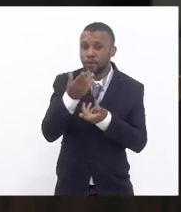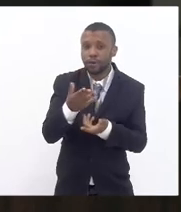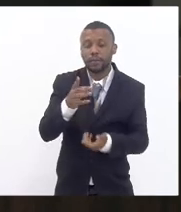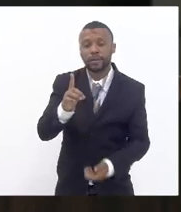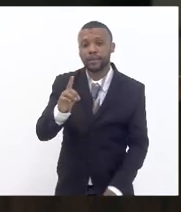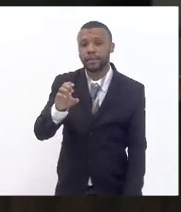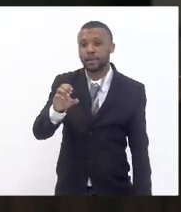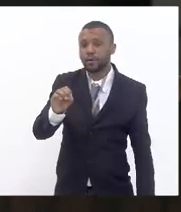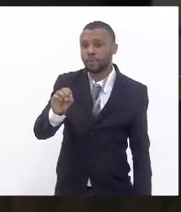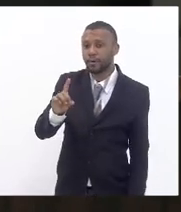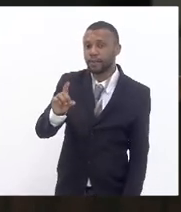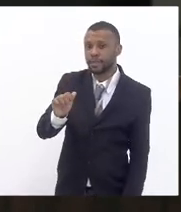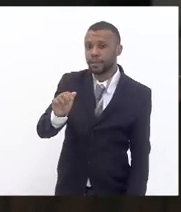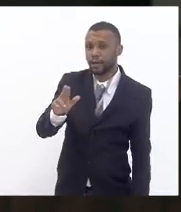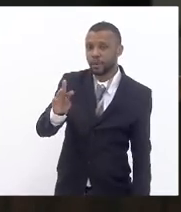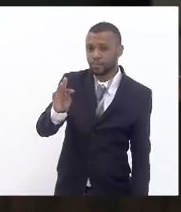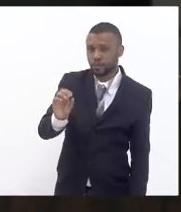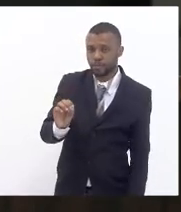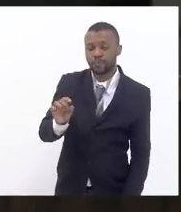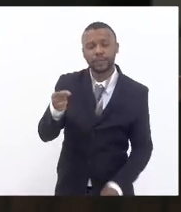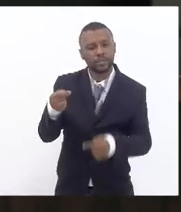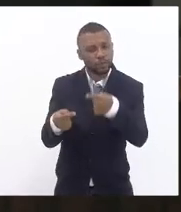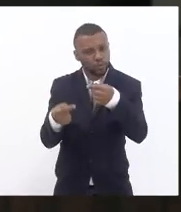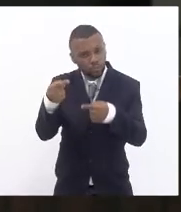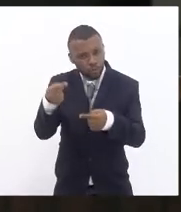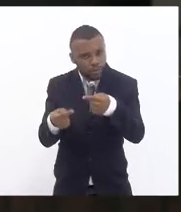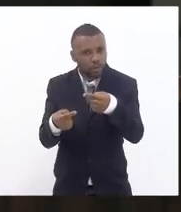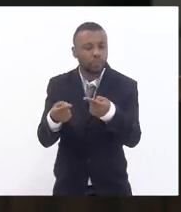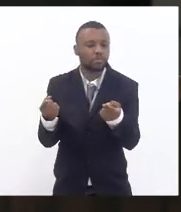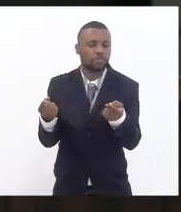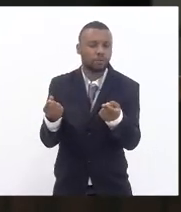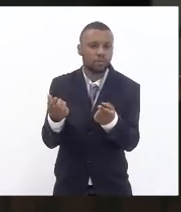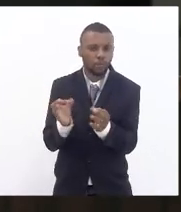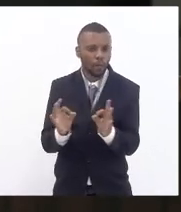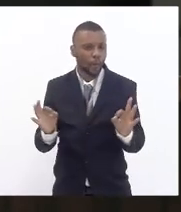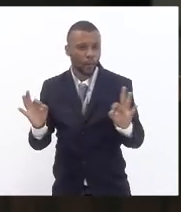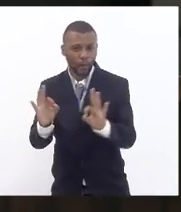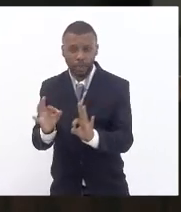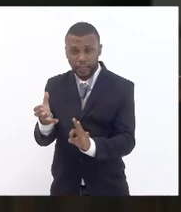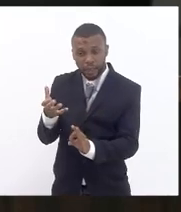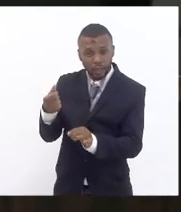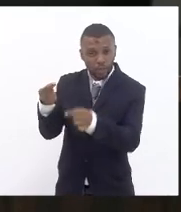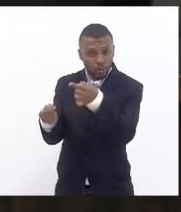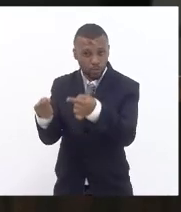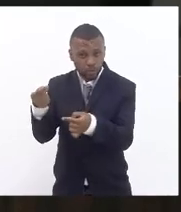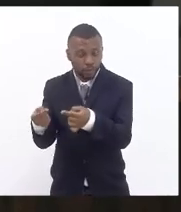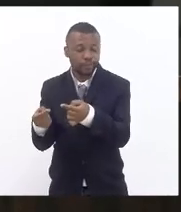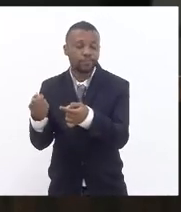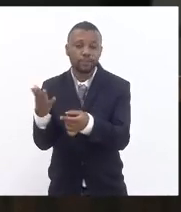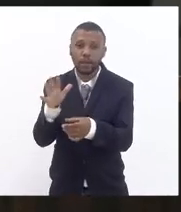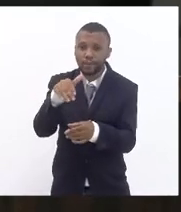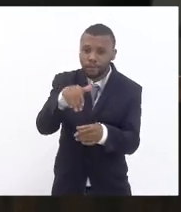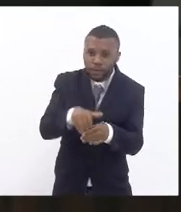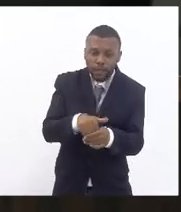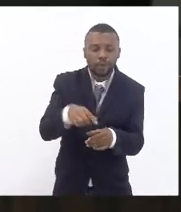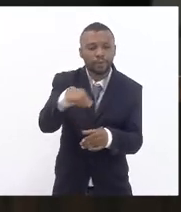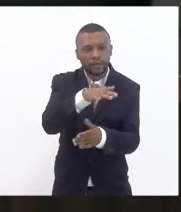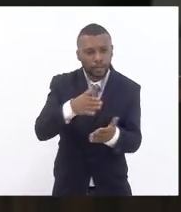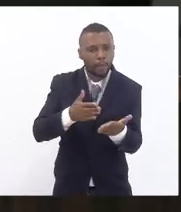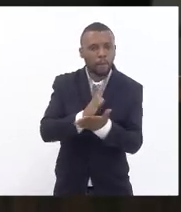Deodaldo. Em discussão, não havendo quem queira discutir, encerrada a discussão, em votação. Senhores que aprovam, permaneçam como